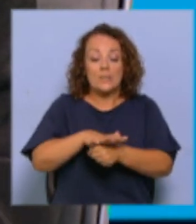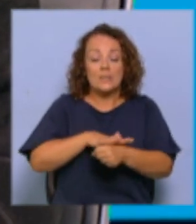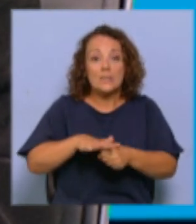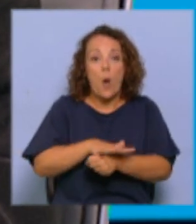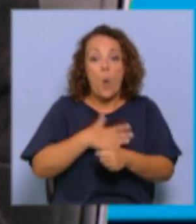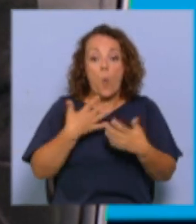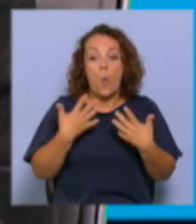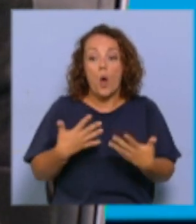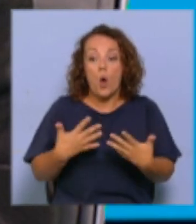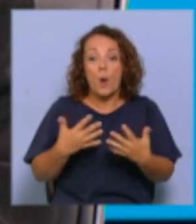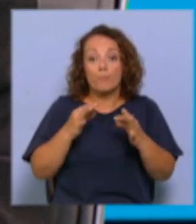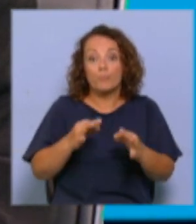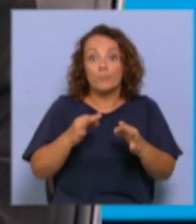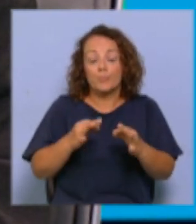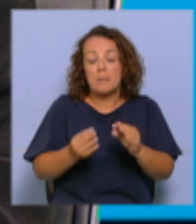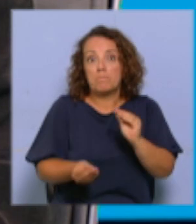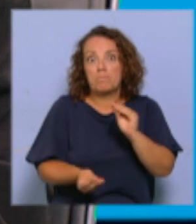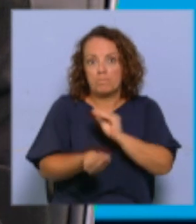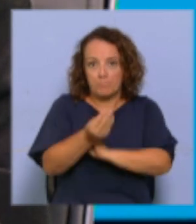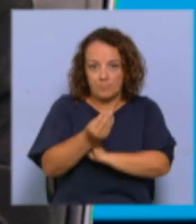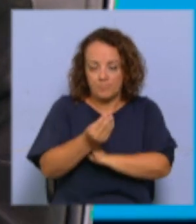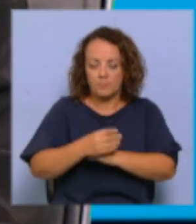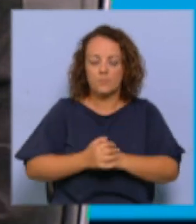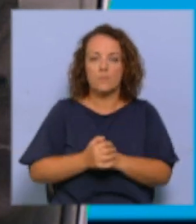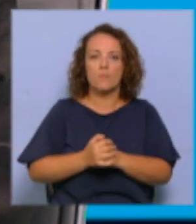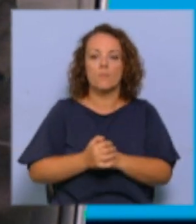circunstâncias excepcionais. Umas resultam